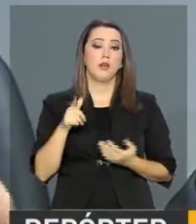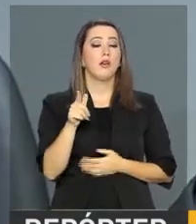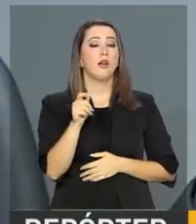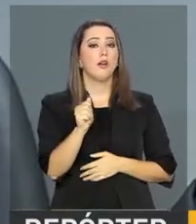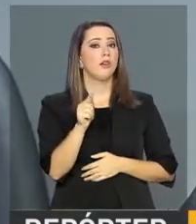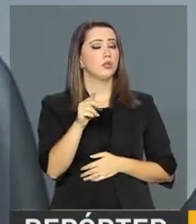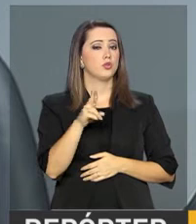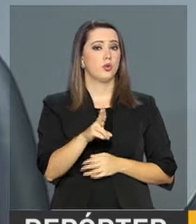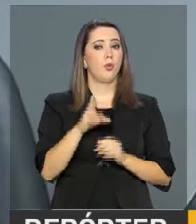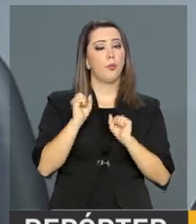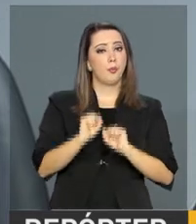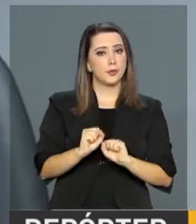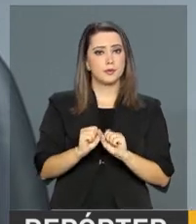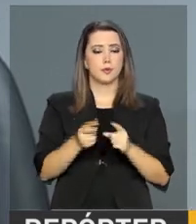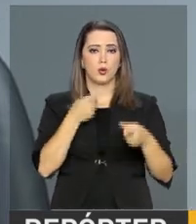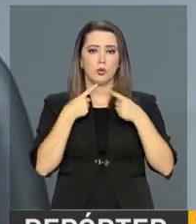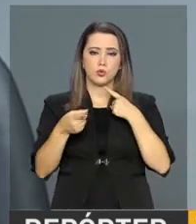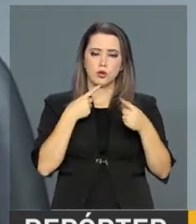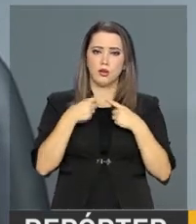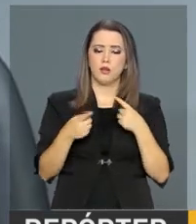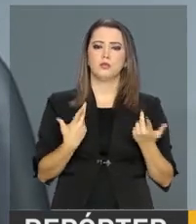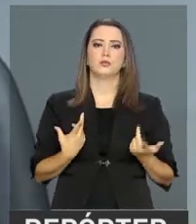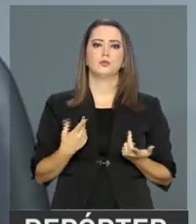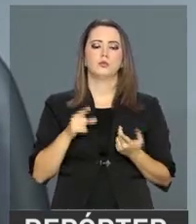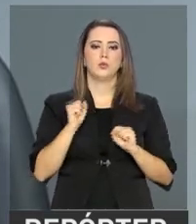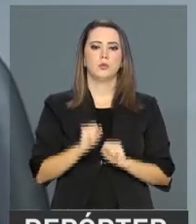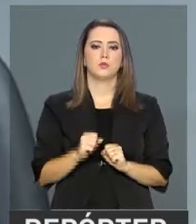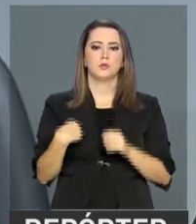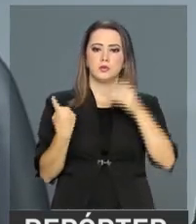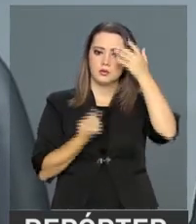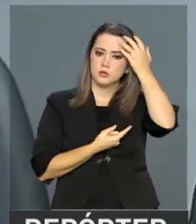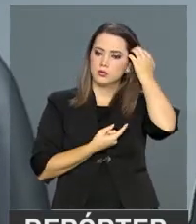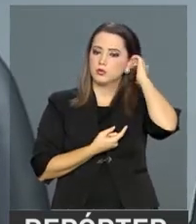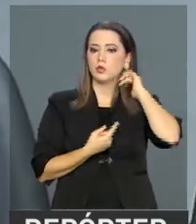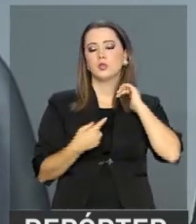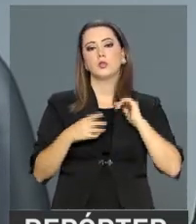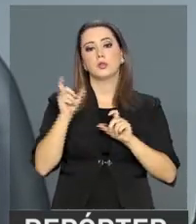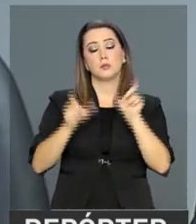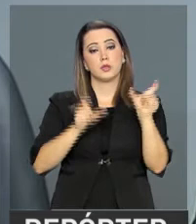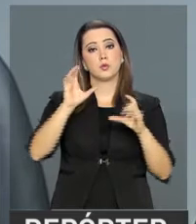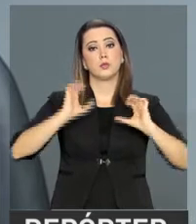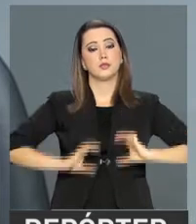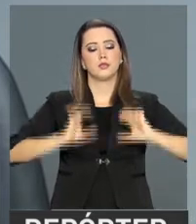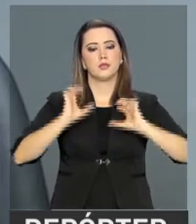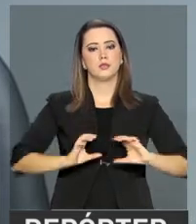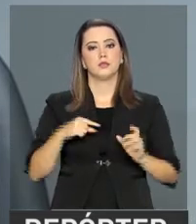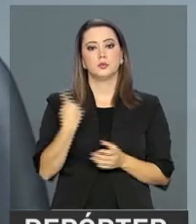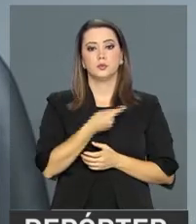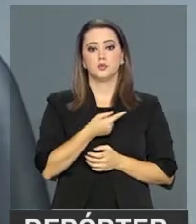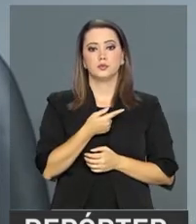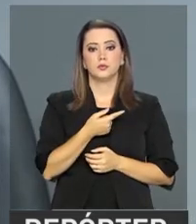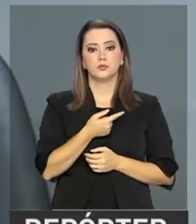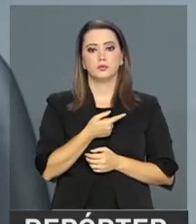possibilita um diálogo igualitário ela permitiu que nós cidadãos consumidores comuns nos